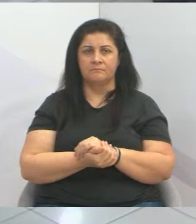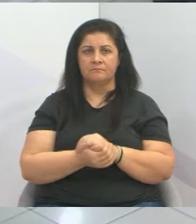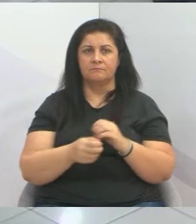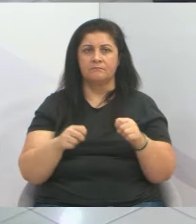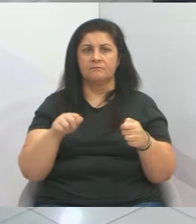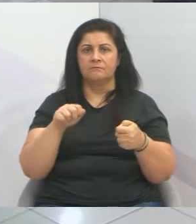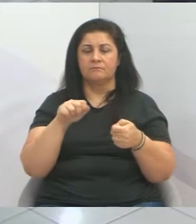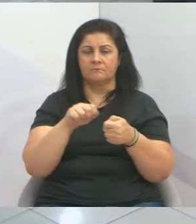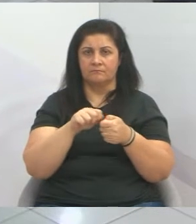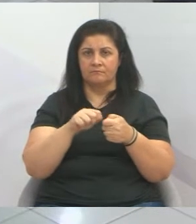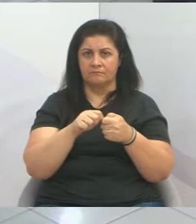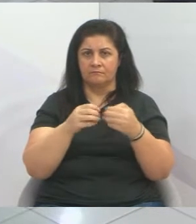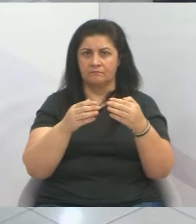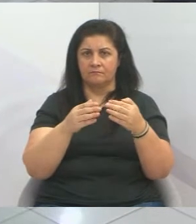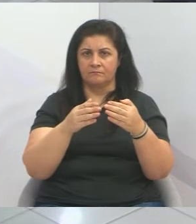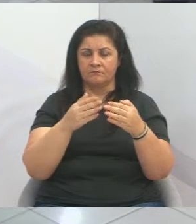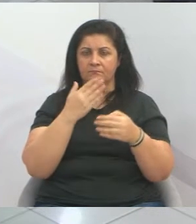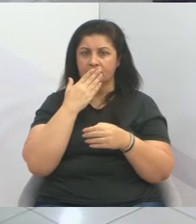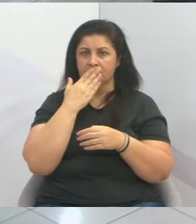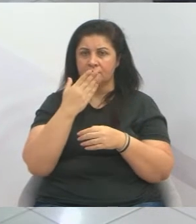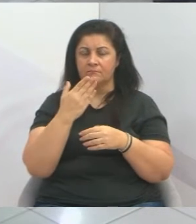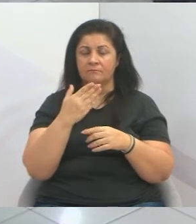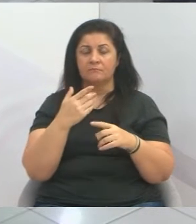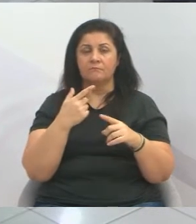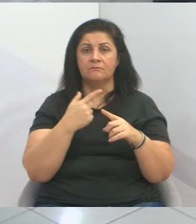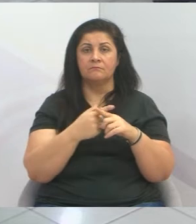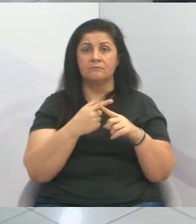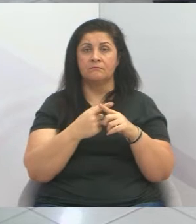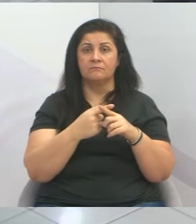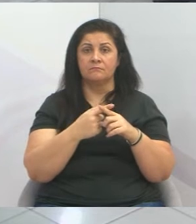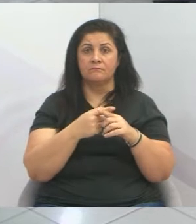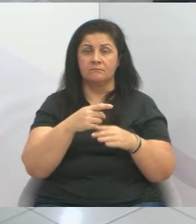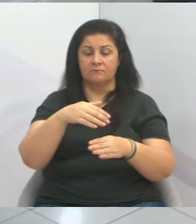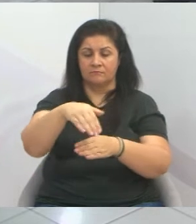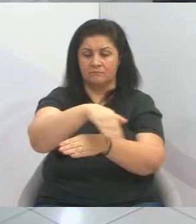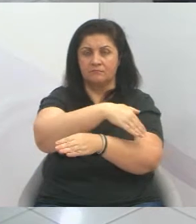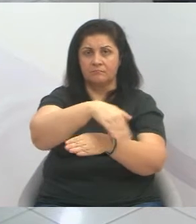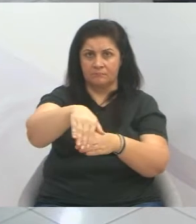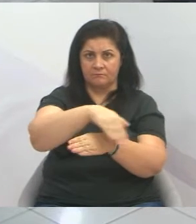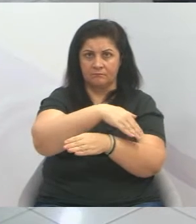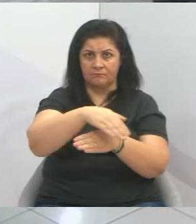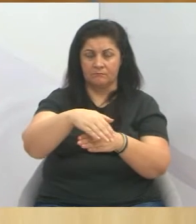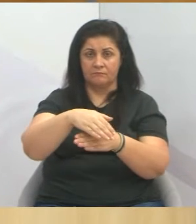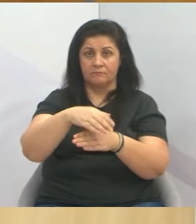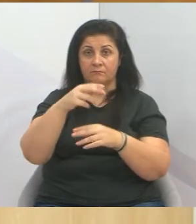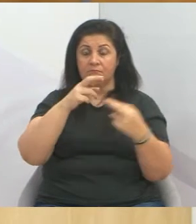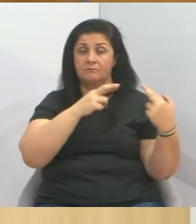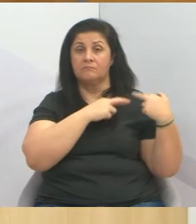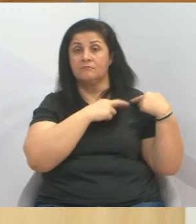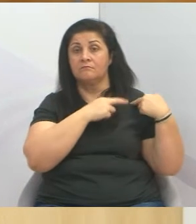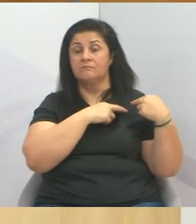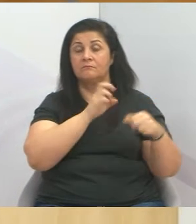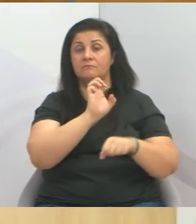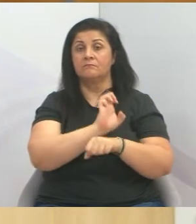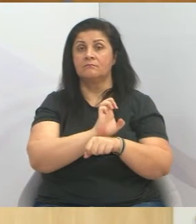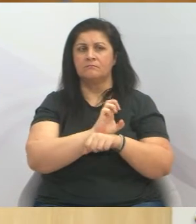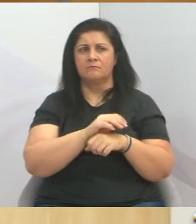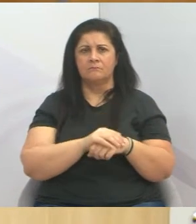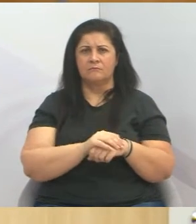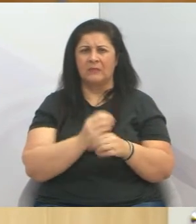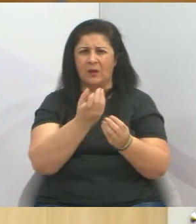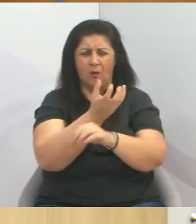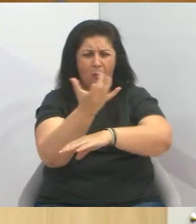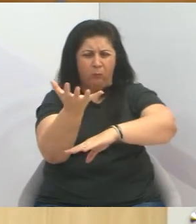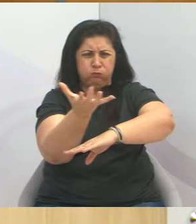aí nessa estrada que vai bandeira branca até o Vila Garcia de responsabilidade do Estado eu mato ali tá muito alto muito da